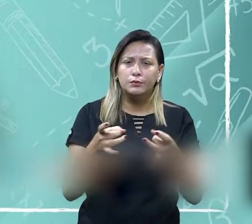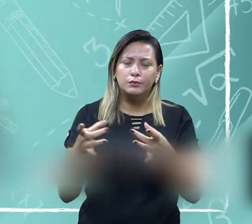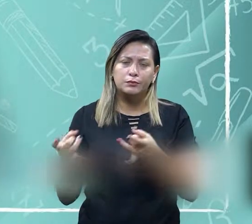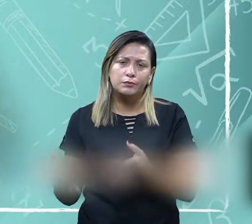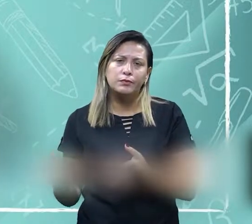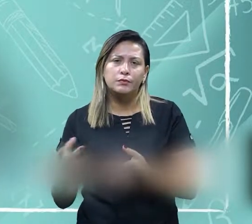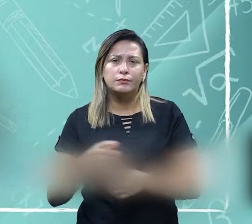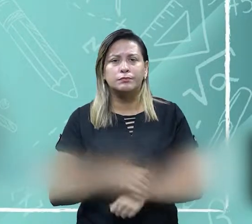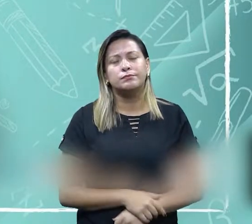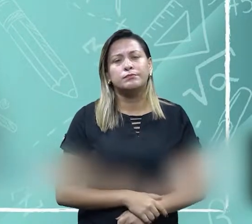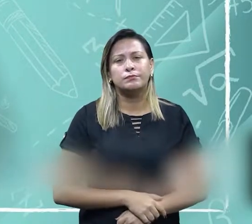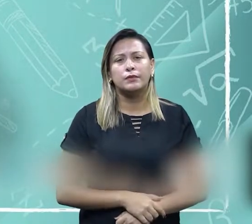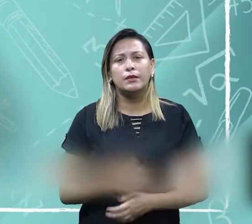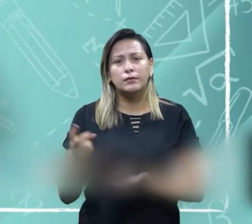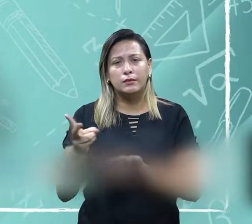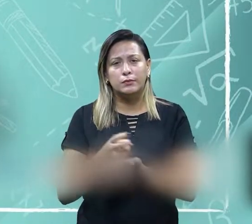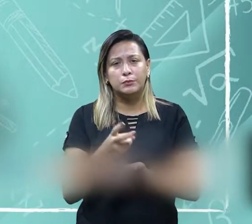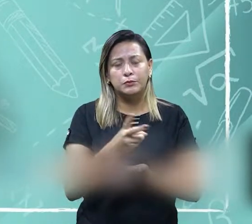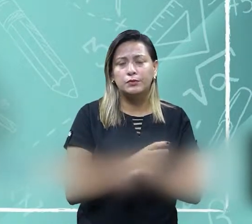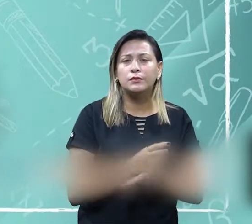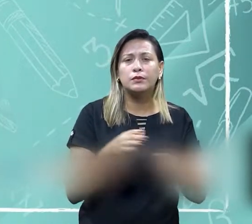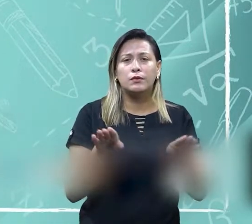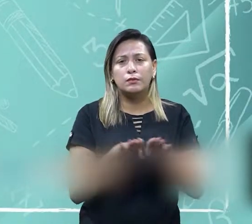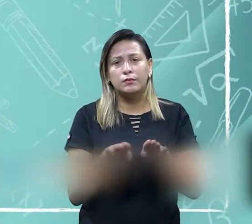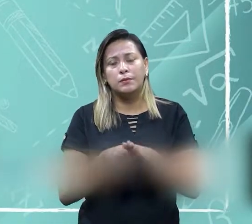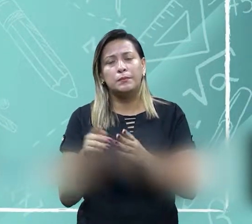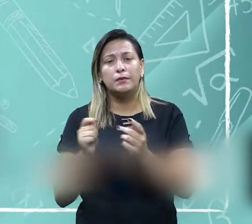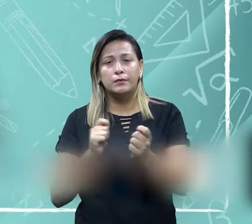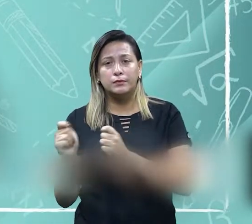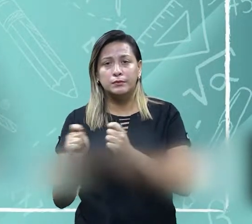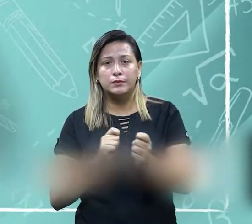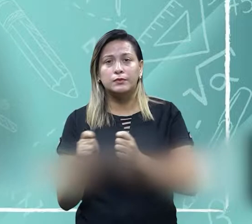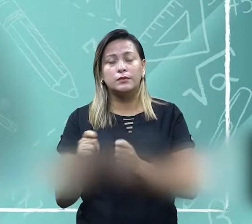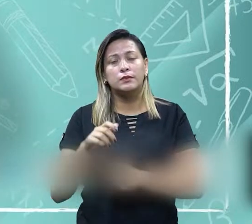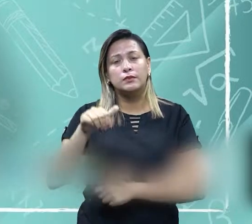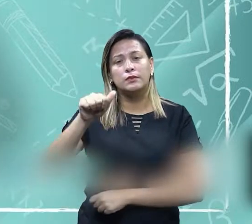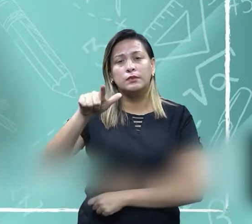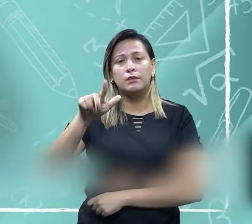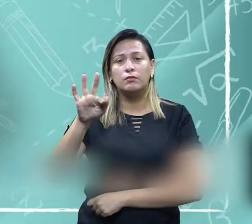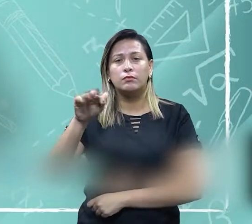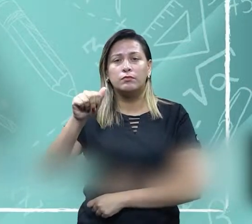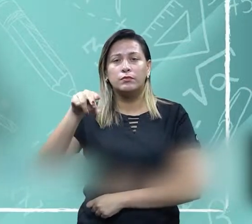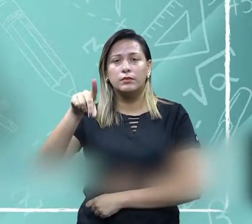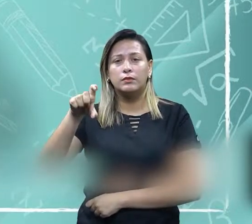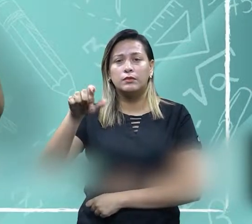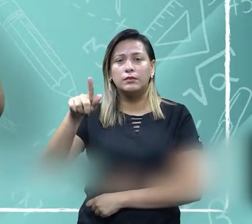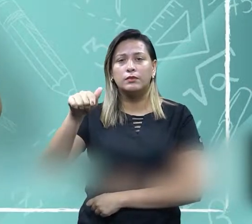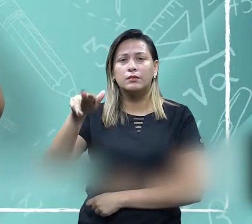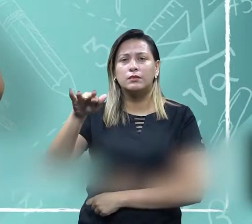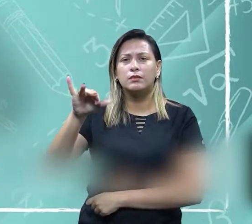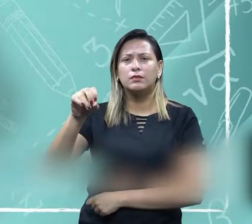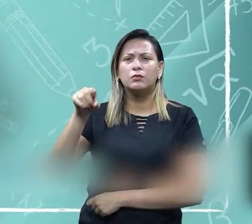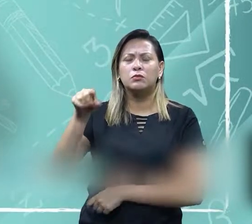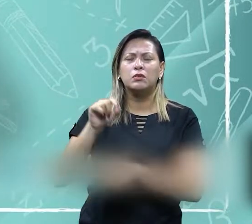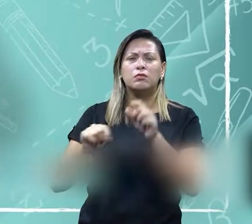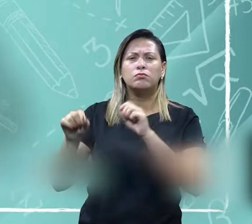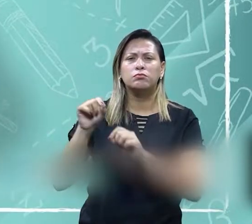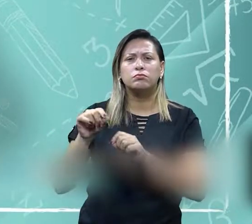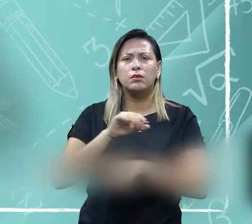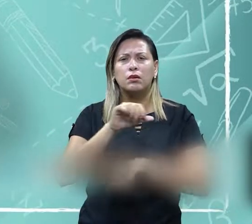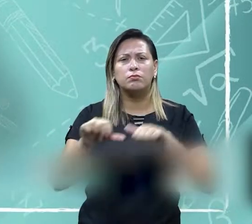questão comercial, financeira, administrativa e alfandegário. O que é alfandegário? São exatamente essa transição